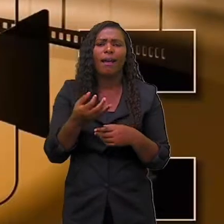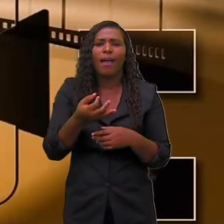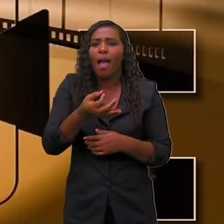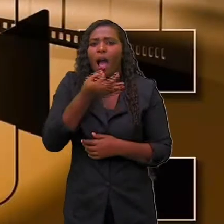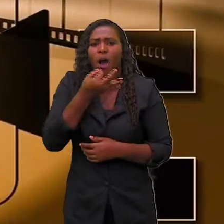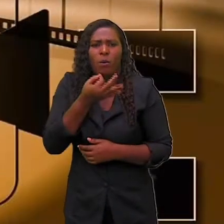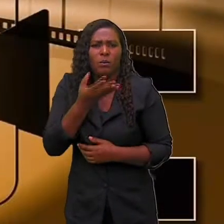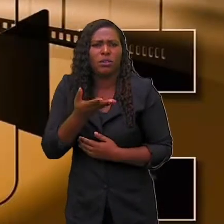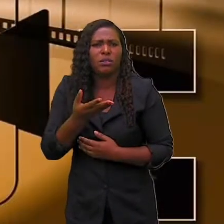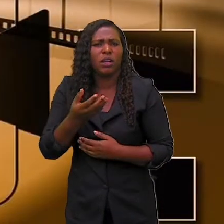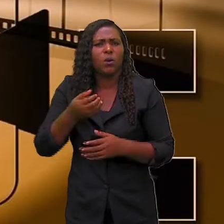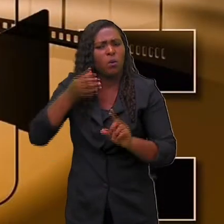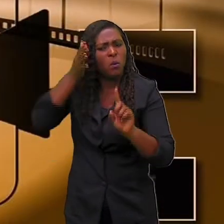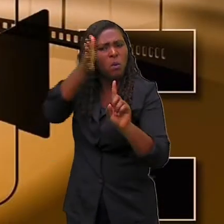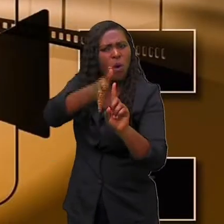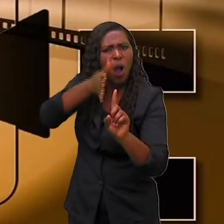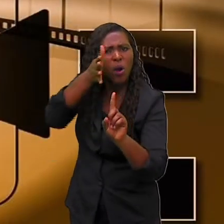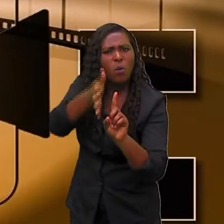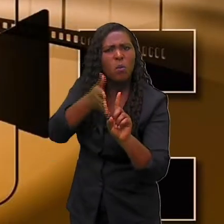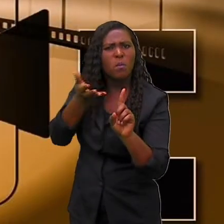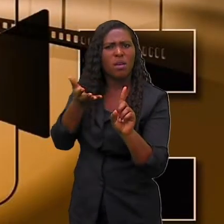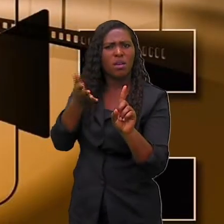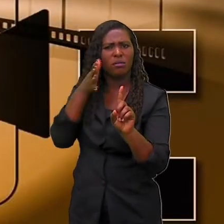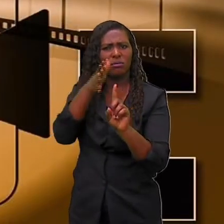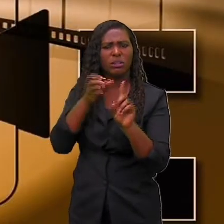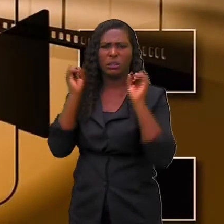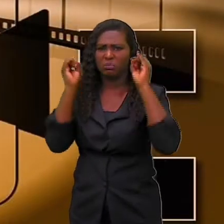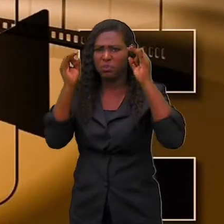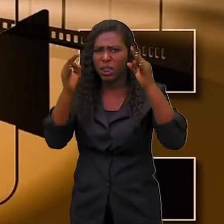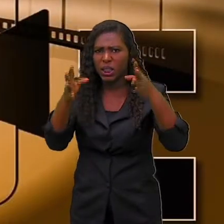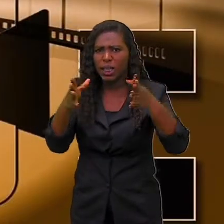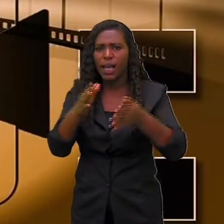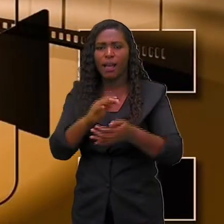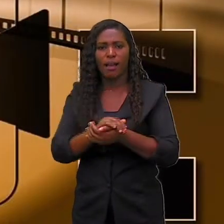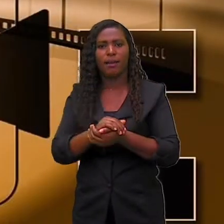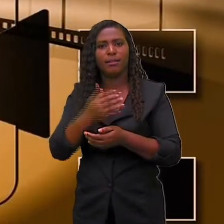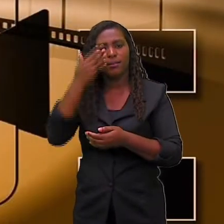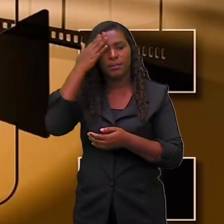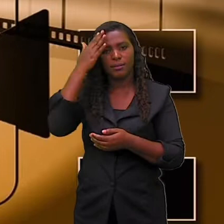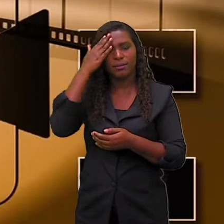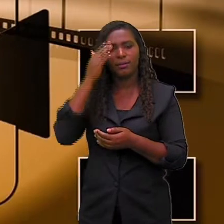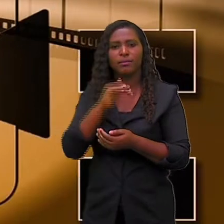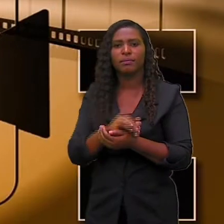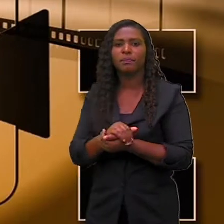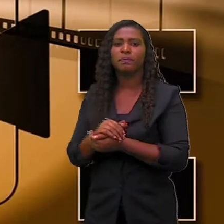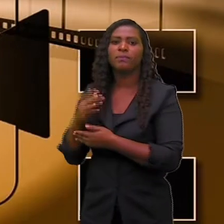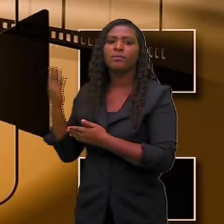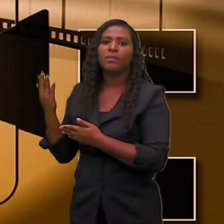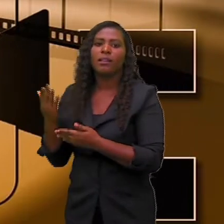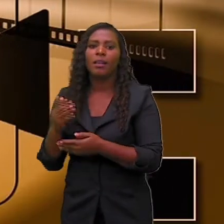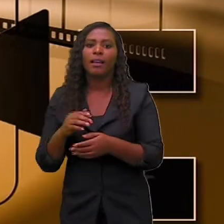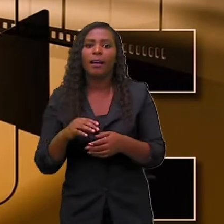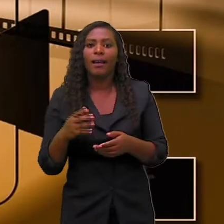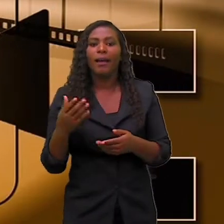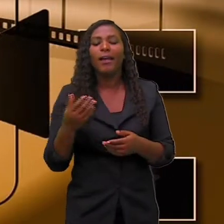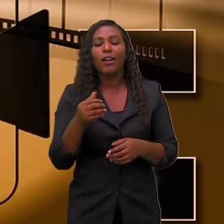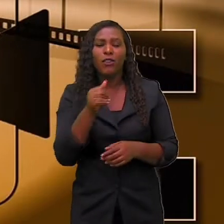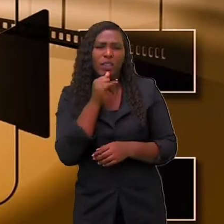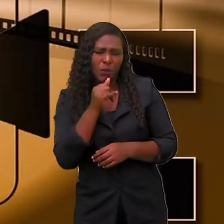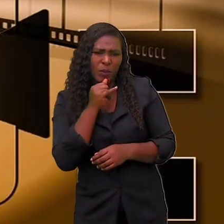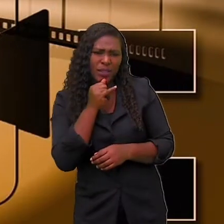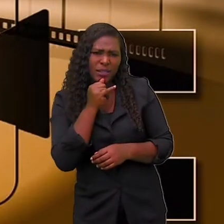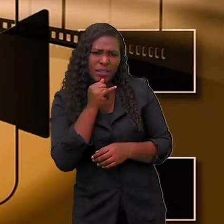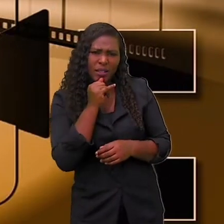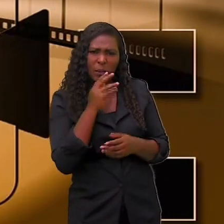ó, envolvendo aí os 3, que é o domínio discursivo, tipo textual e gênero